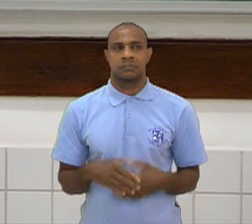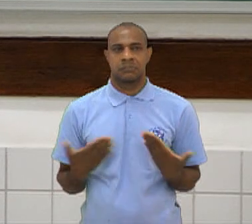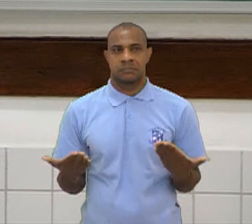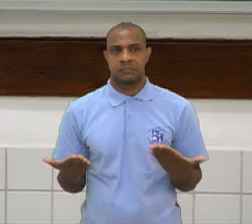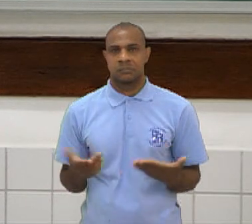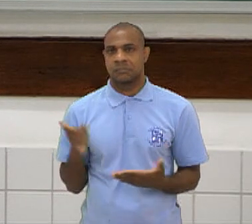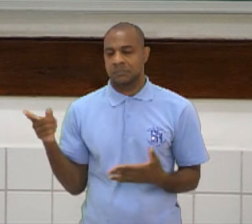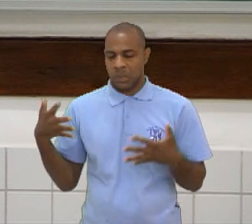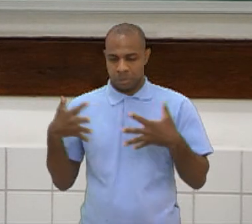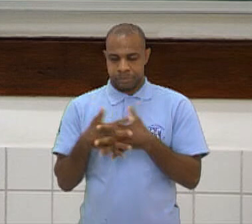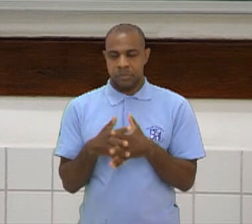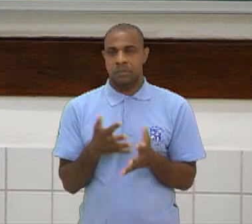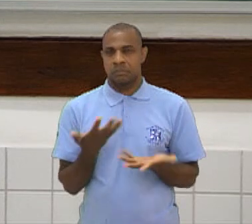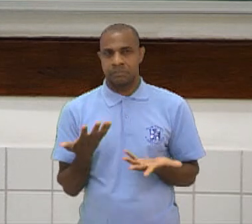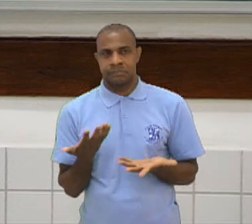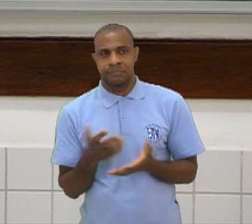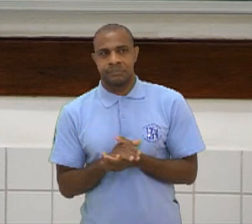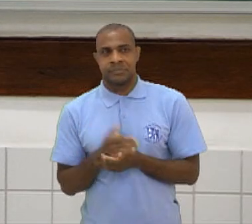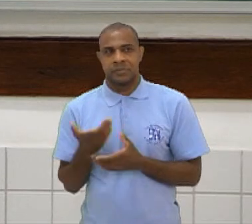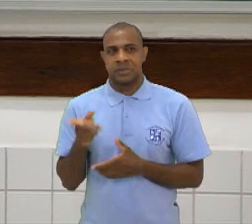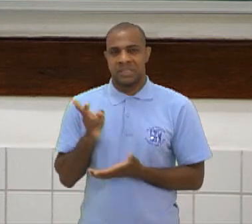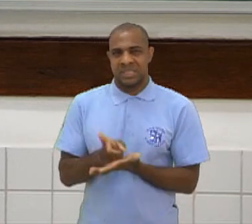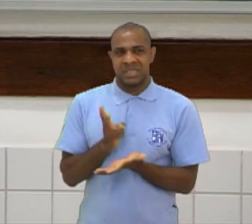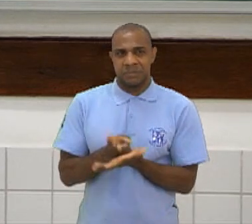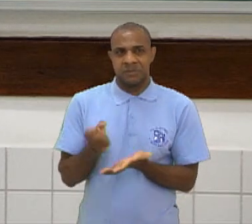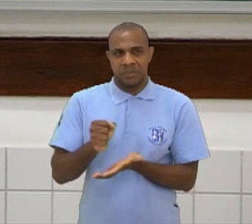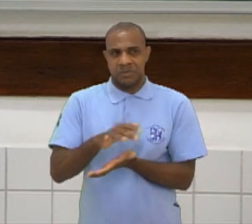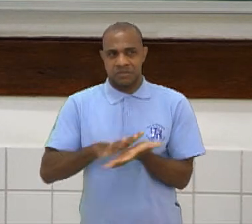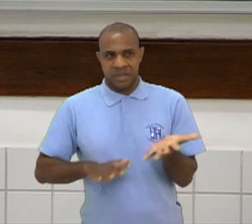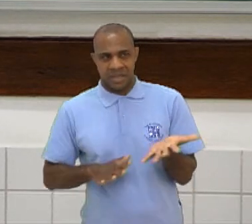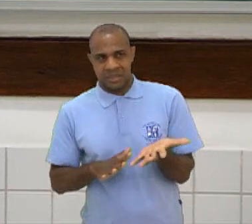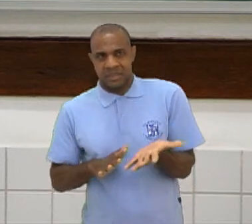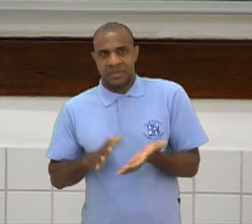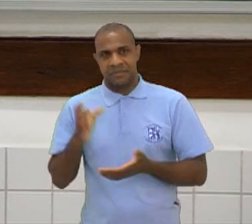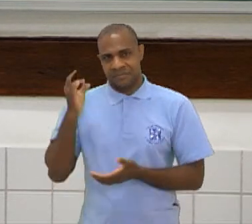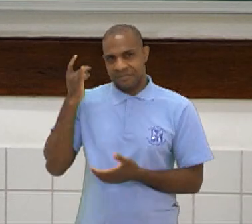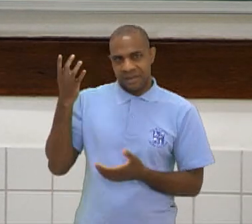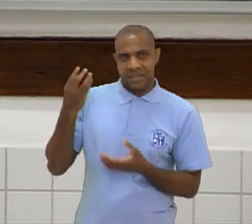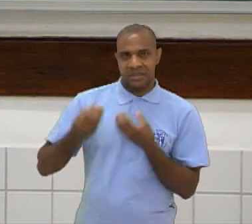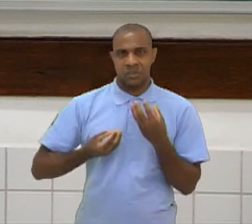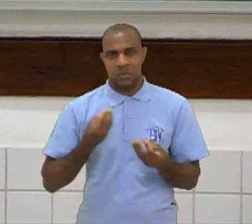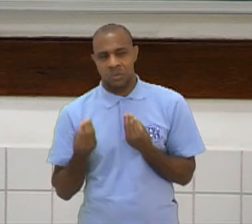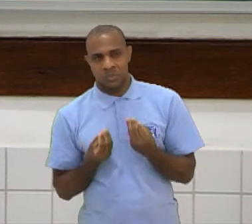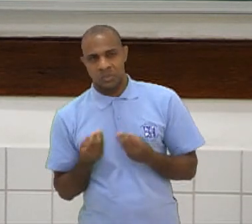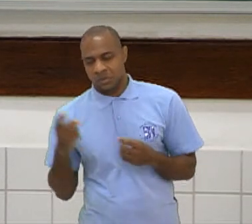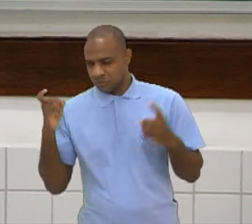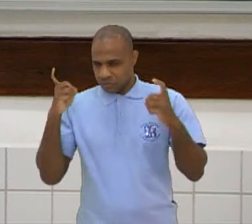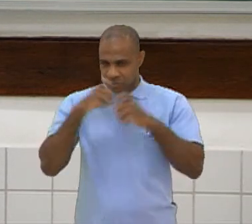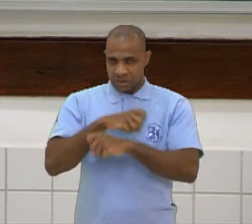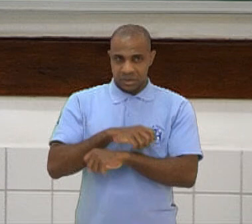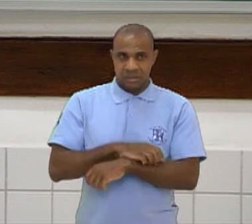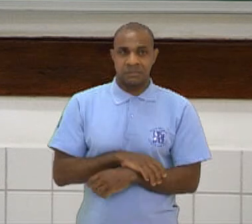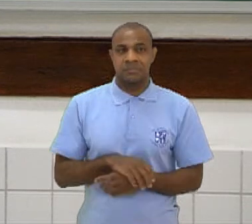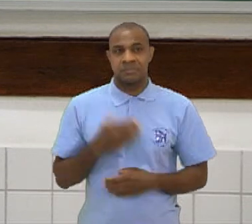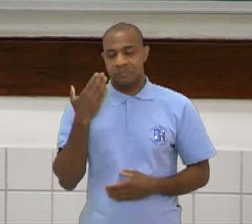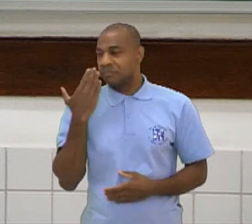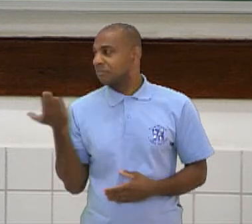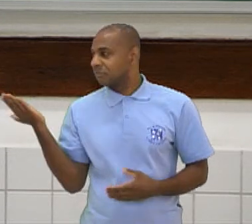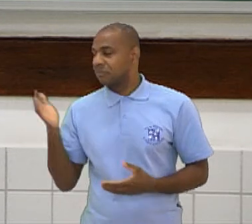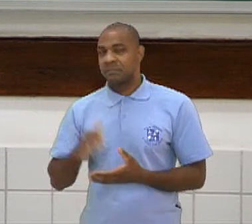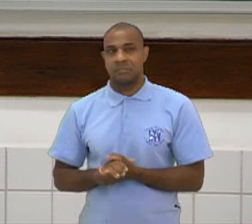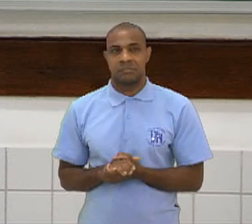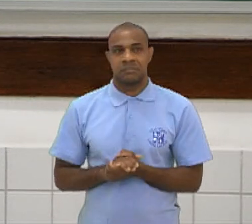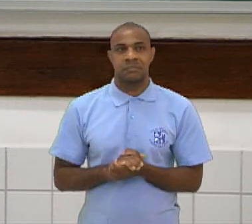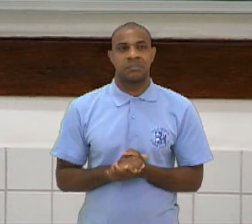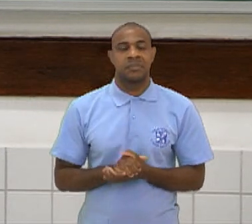Esse foi um pouquinho mais complicado, né, gente? Ah, professora, você sempre traz uns exercícios do Enem bem fáceis e dessa vez trouxe um difícil. Às vezes aparece difícil também, né? Então,